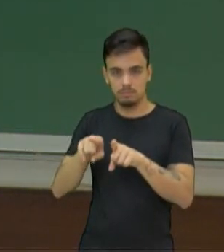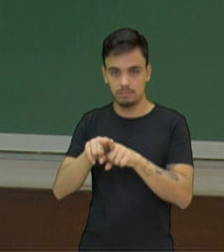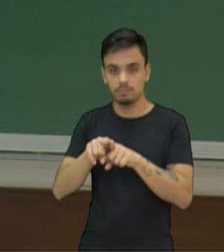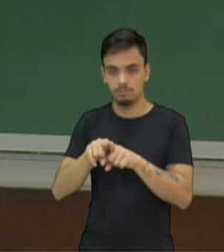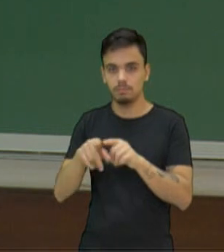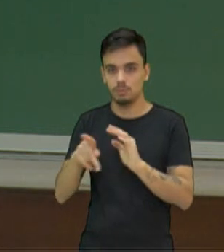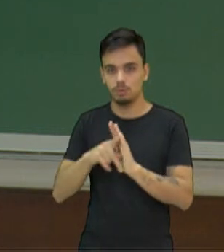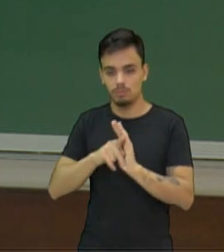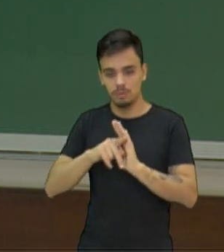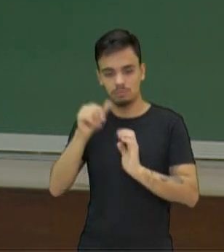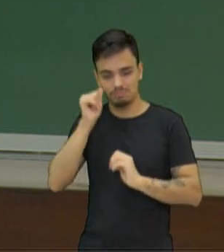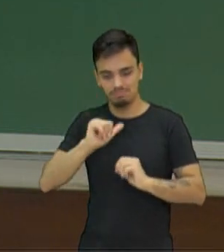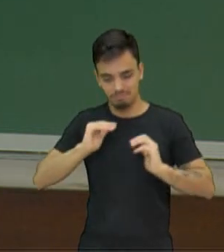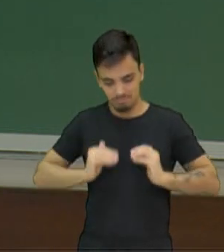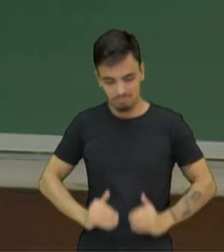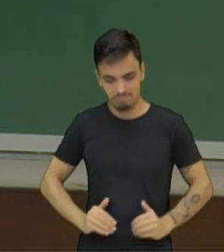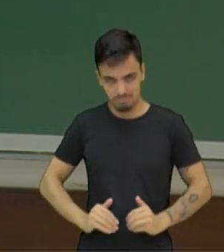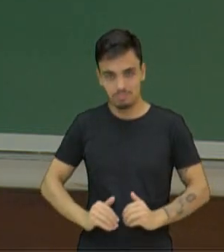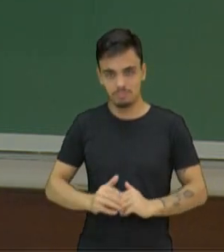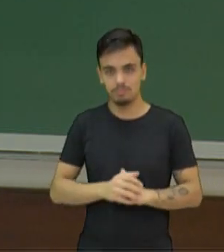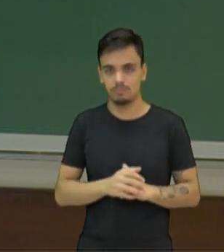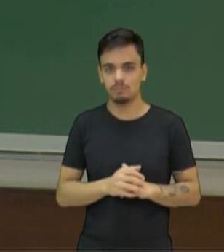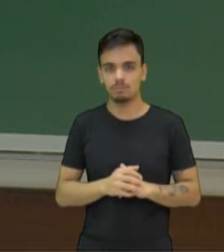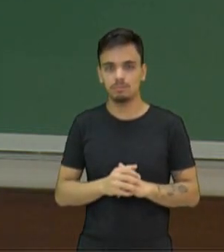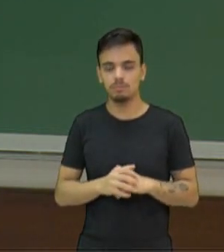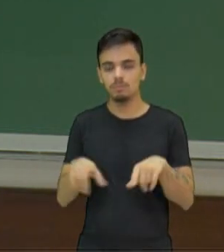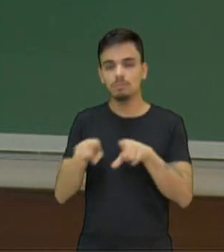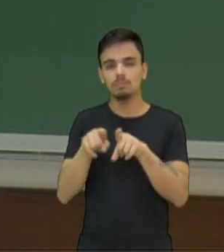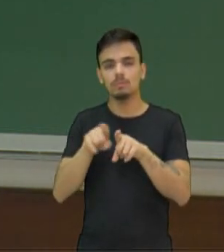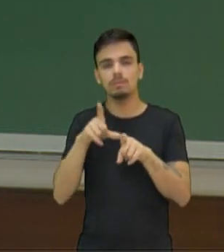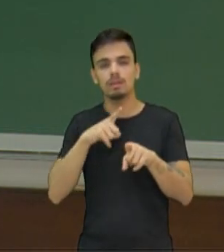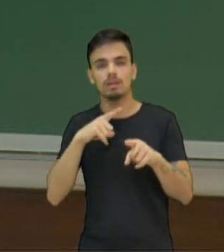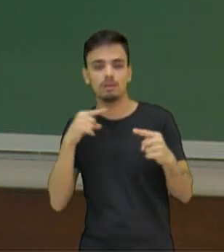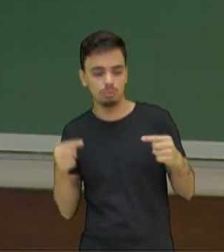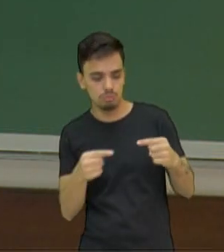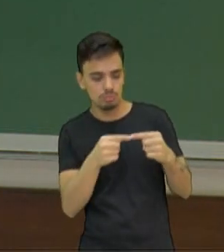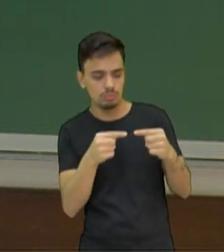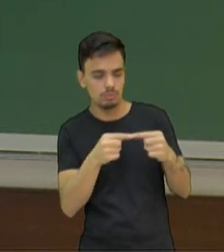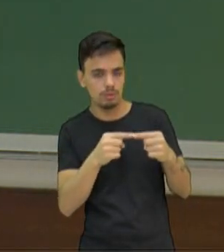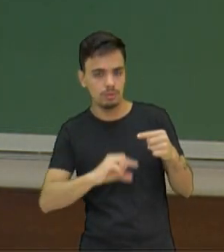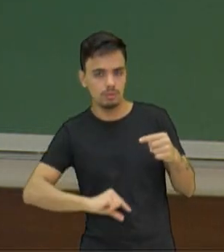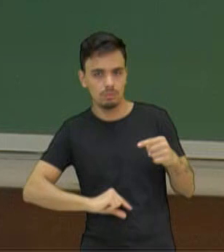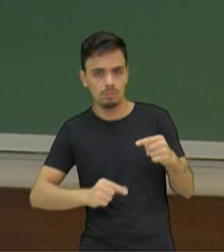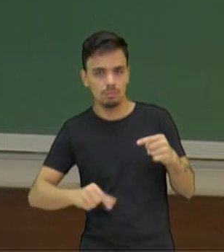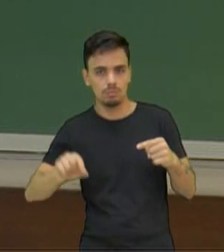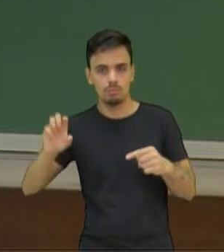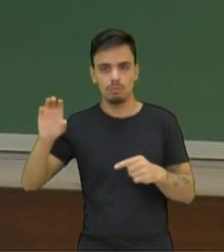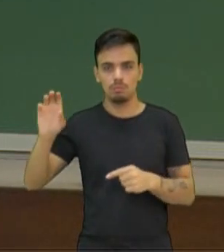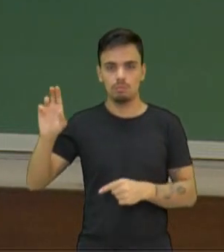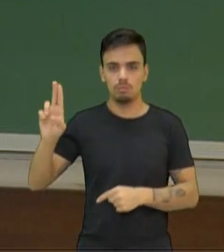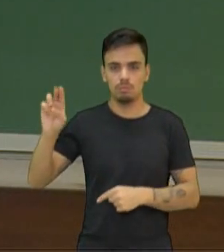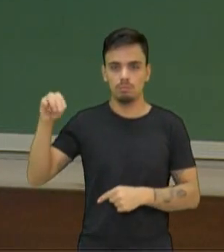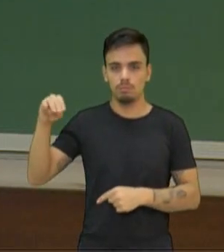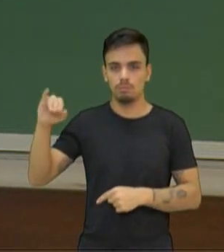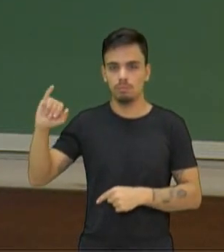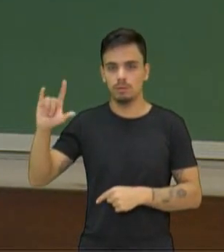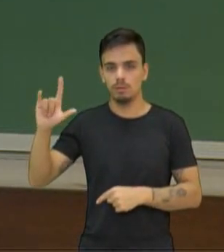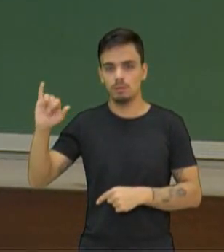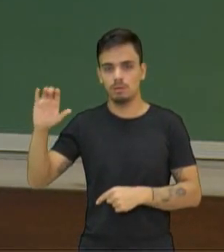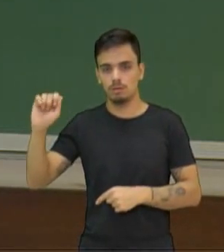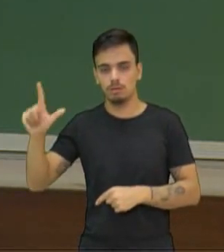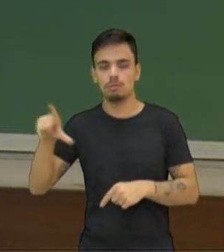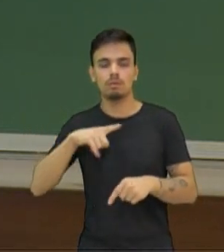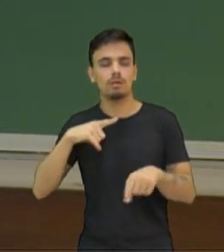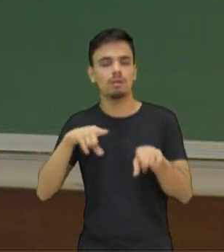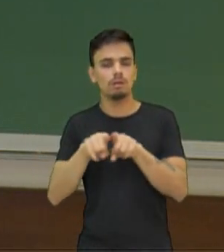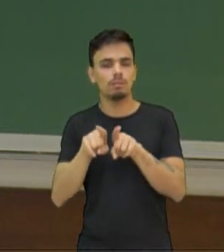sair do corpo da mulher também, né? Na placenta está ligado o cordão umbilical com o feto, com o bebê já, né? Vamos dizer. E